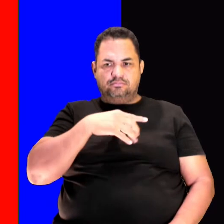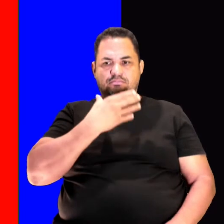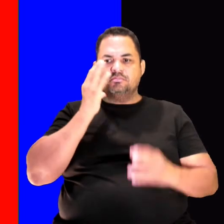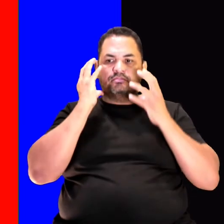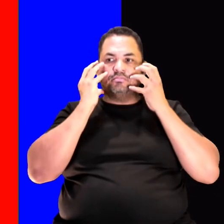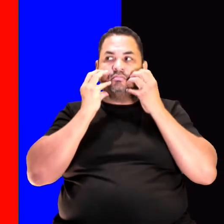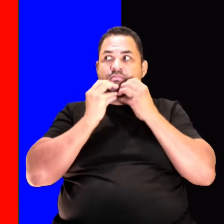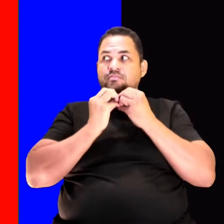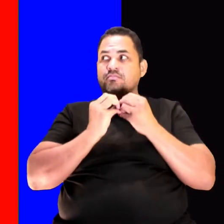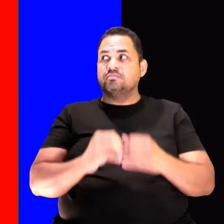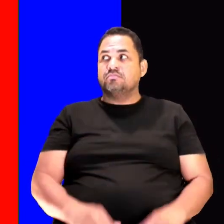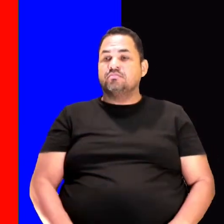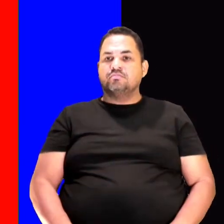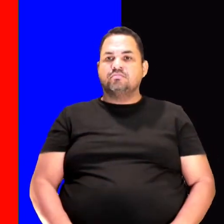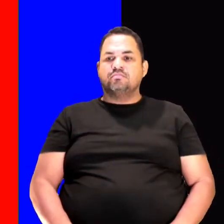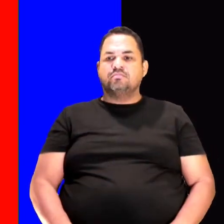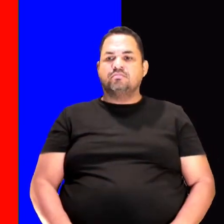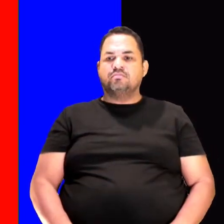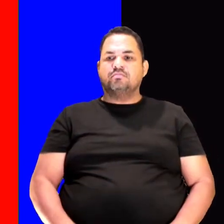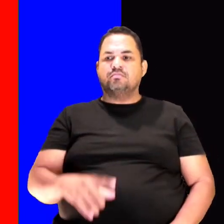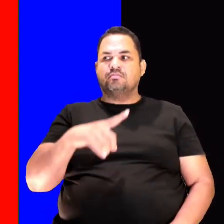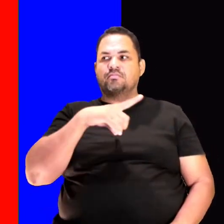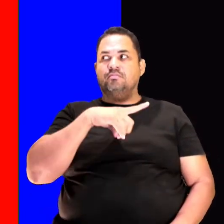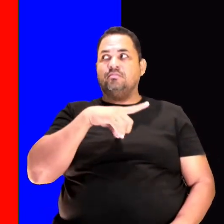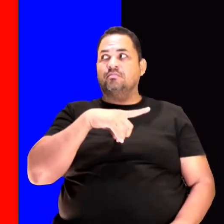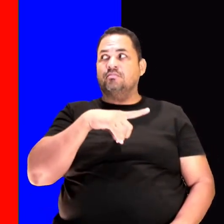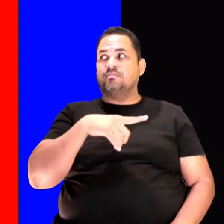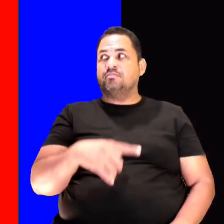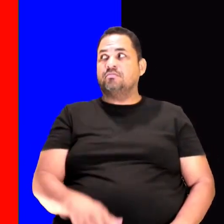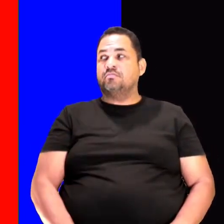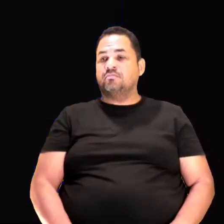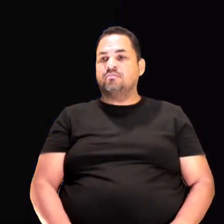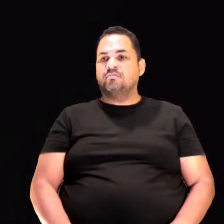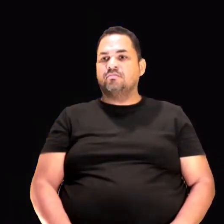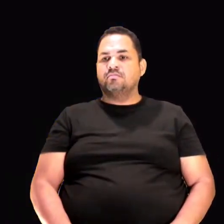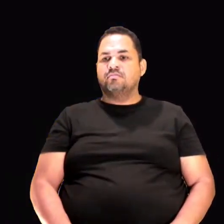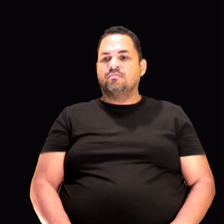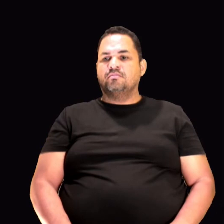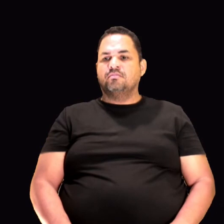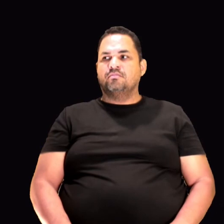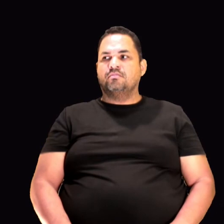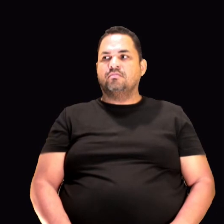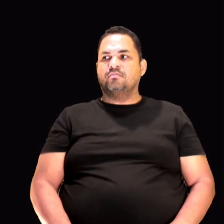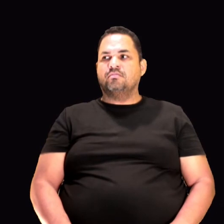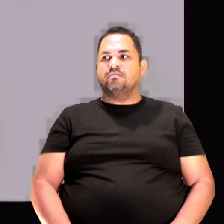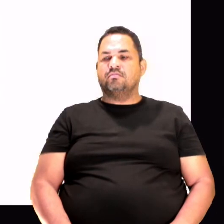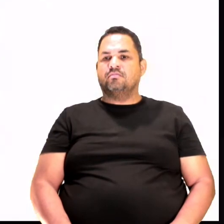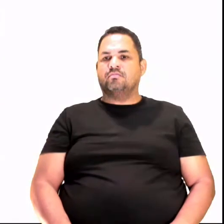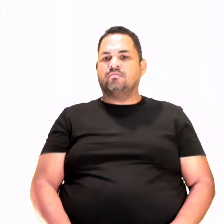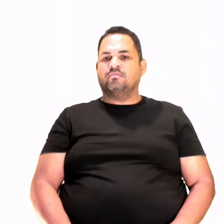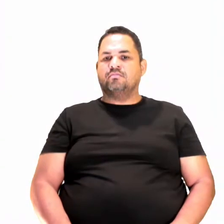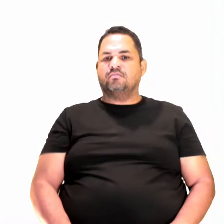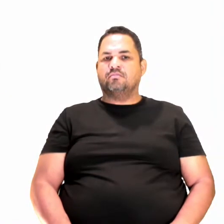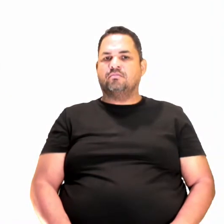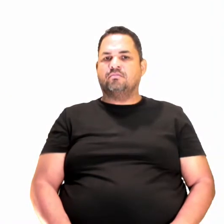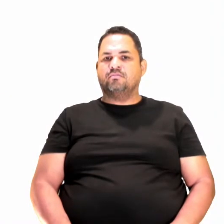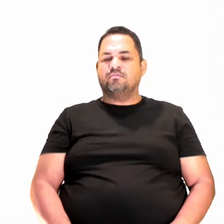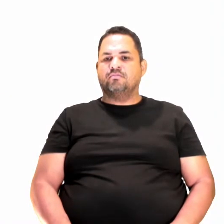significa hétero, sabe? Então, assim, vai ter vários significados a palavra, dependendo do contexto. Mas no contexto deste